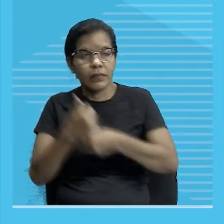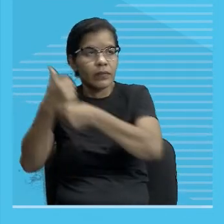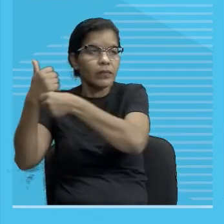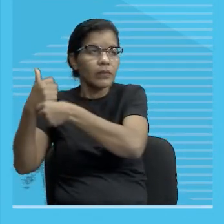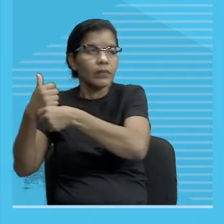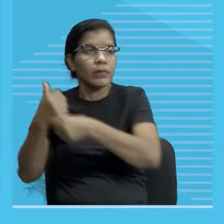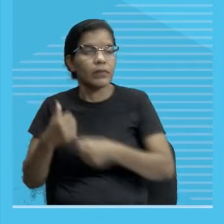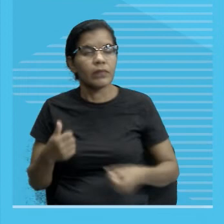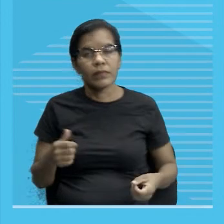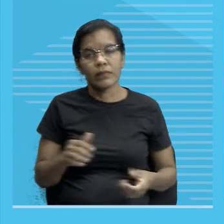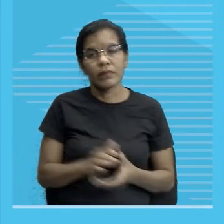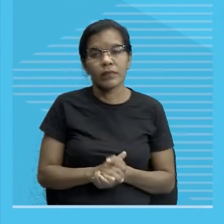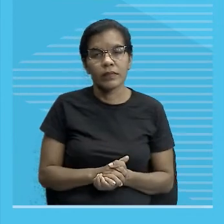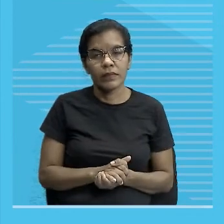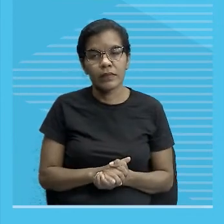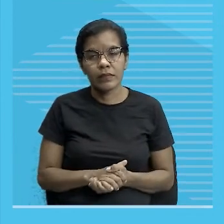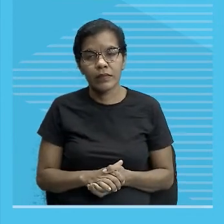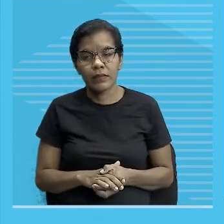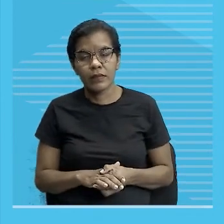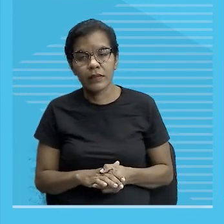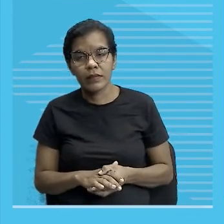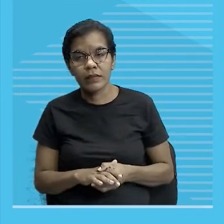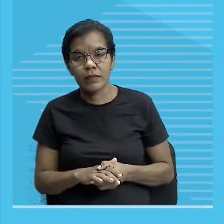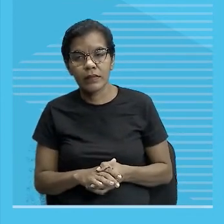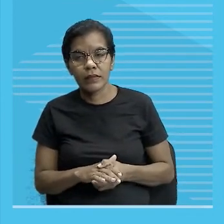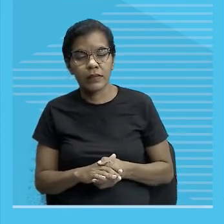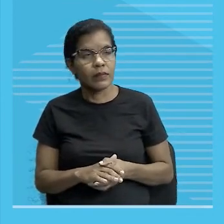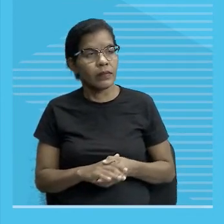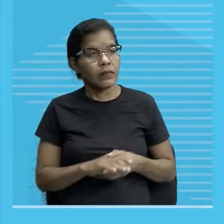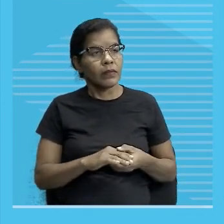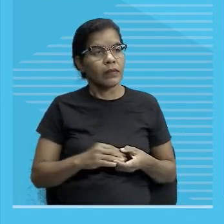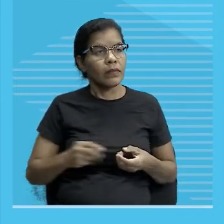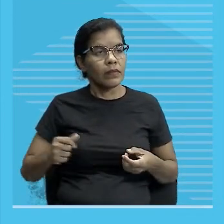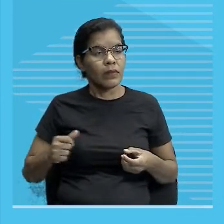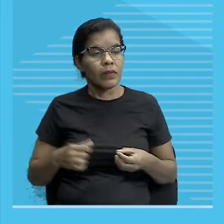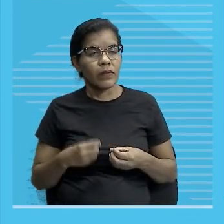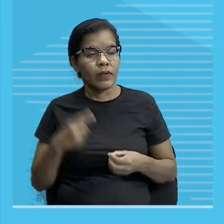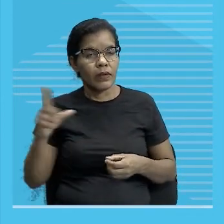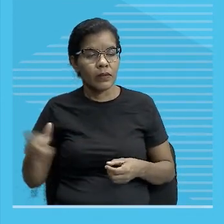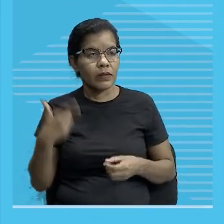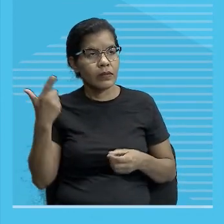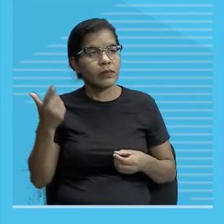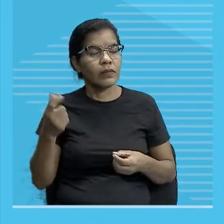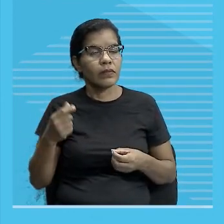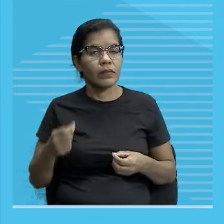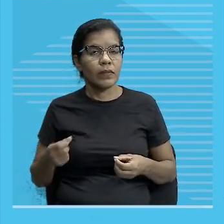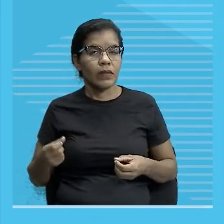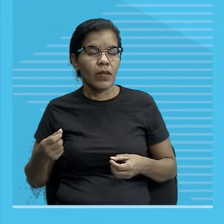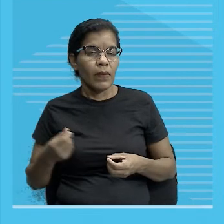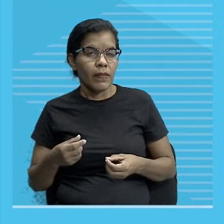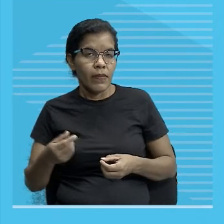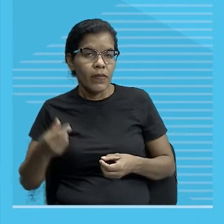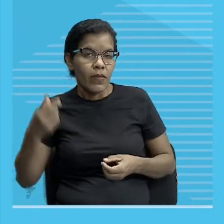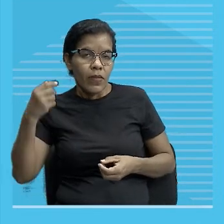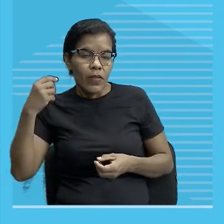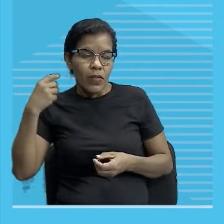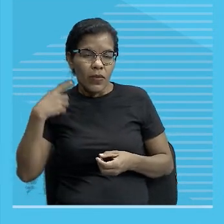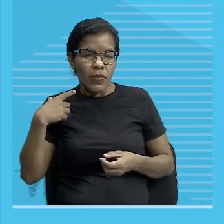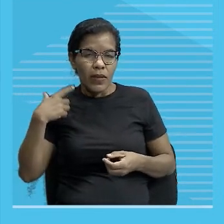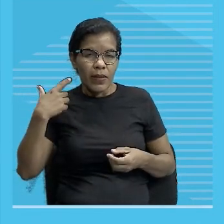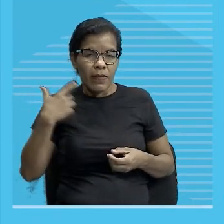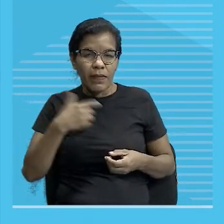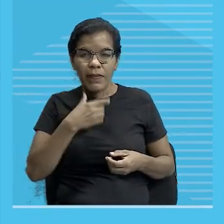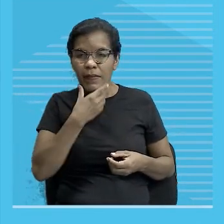exatamente tarde por entardecer e noite por anoitecer, olha o que, é que vai acontecer, ó. O rapaz saiu